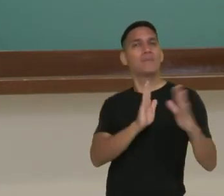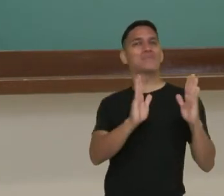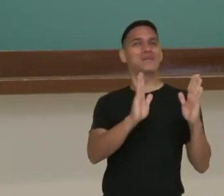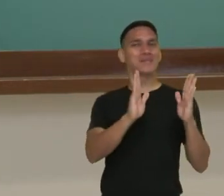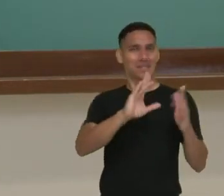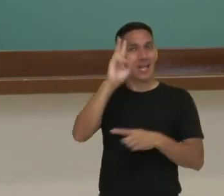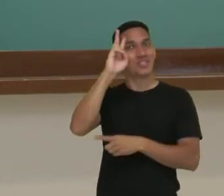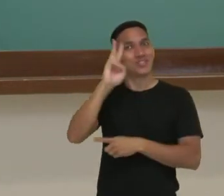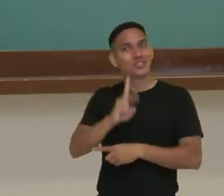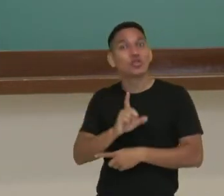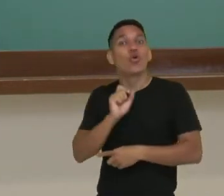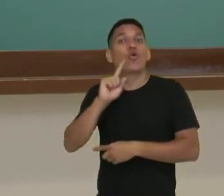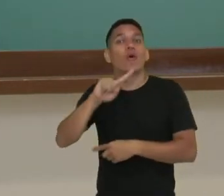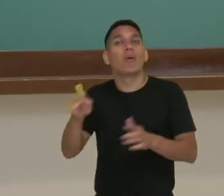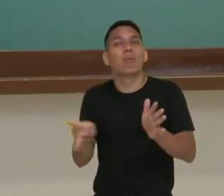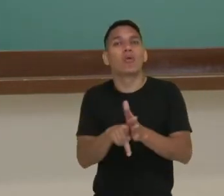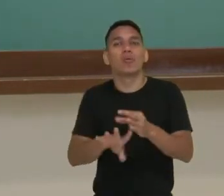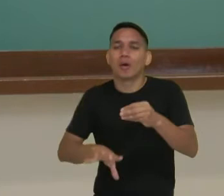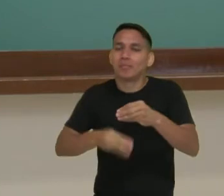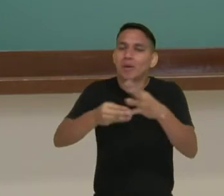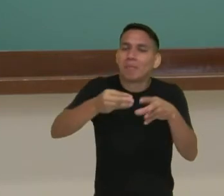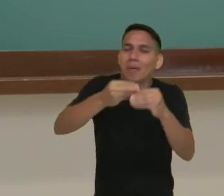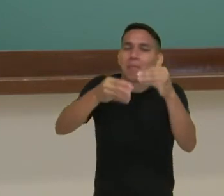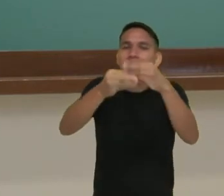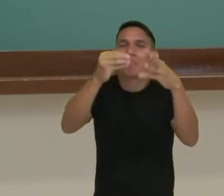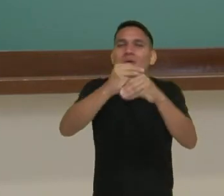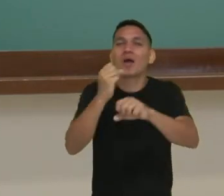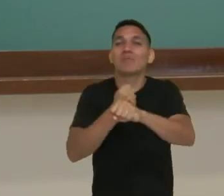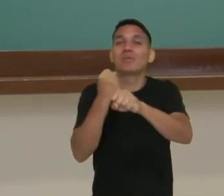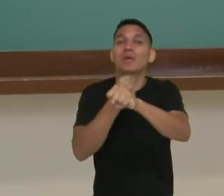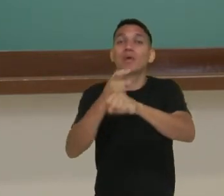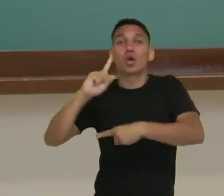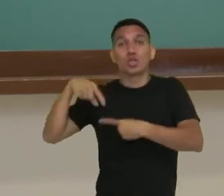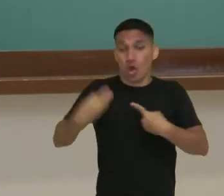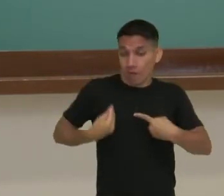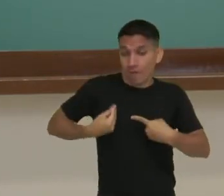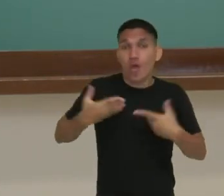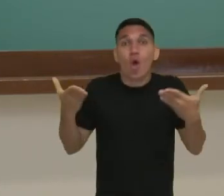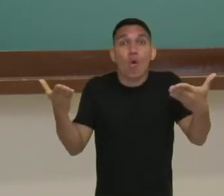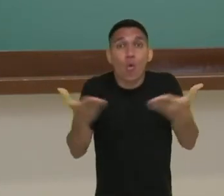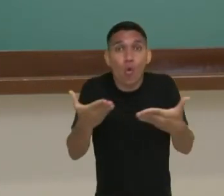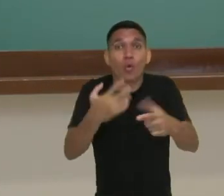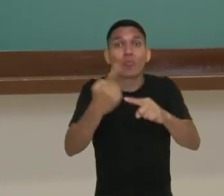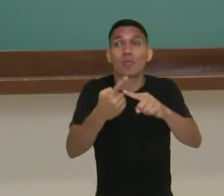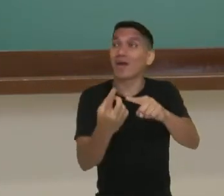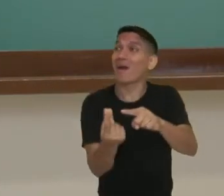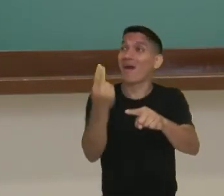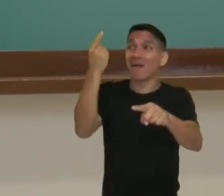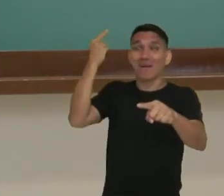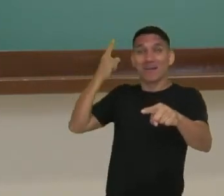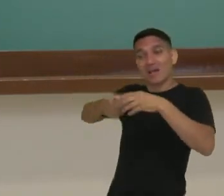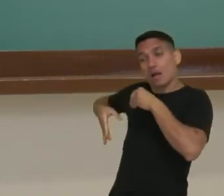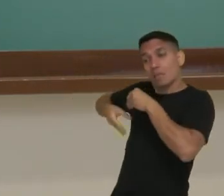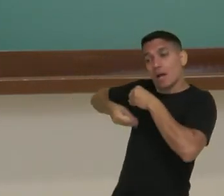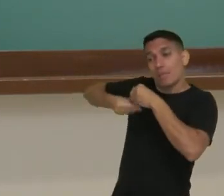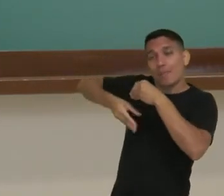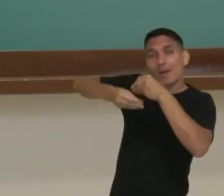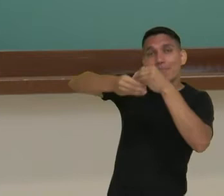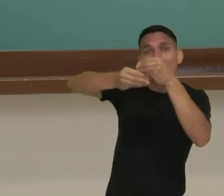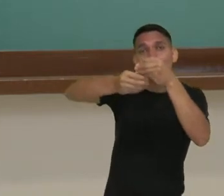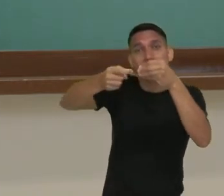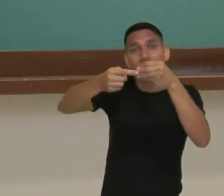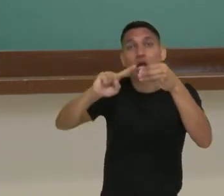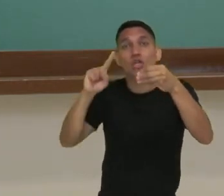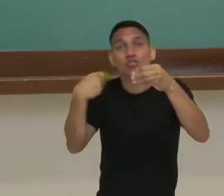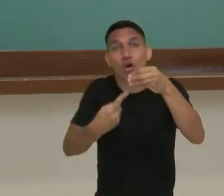história é uma construção. O que nós vivemos é parte de uma construção de uma política que já vem de séculos